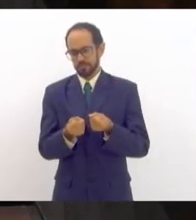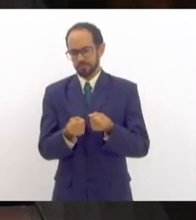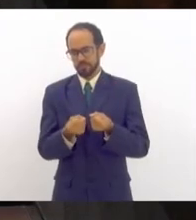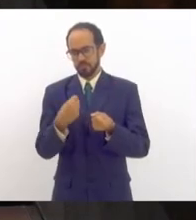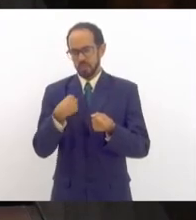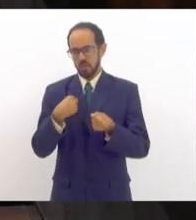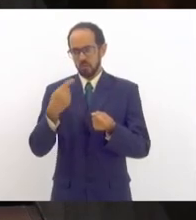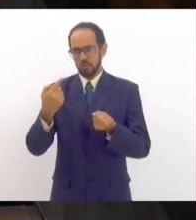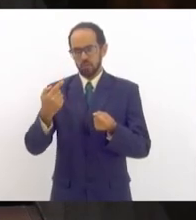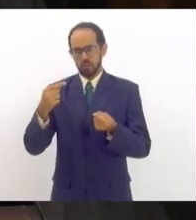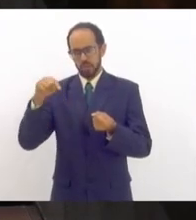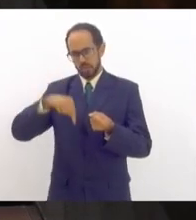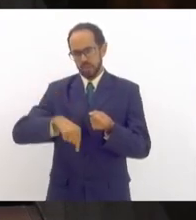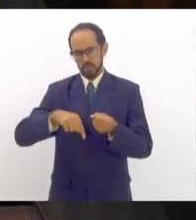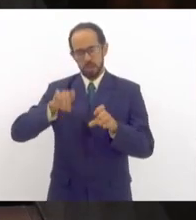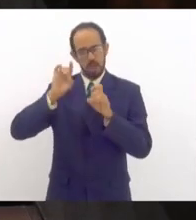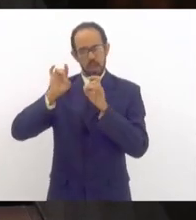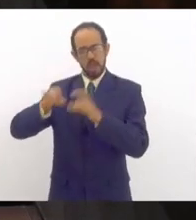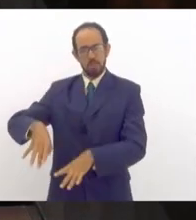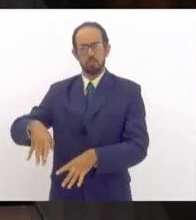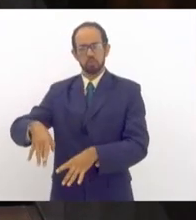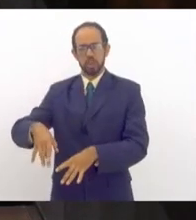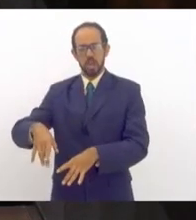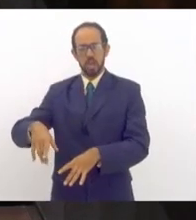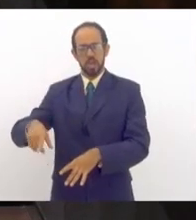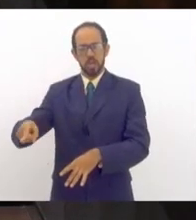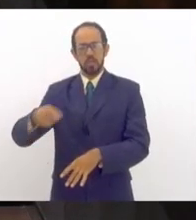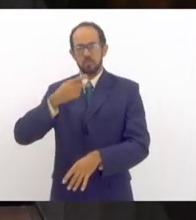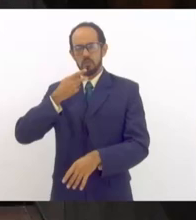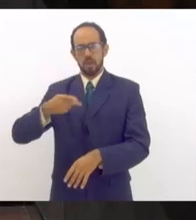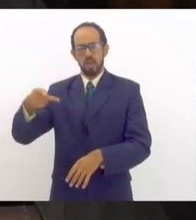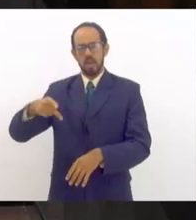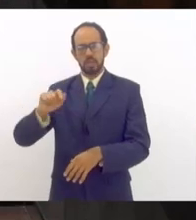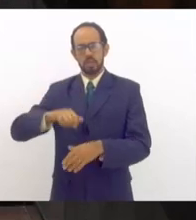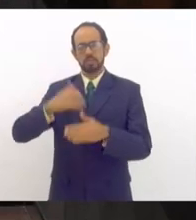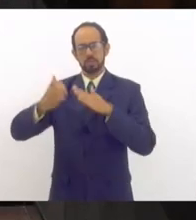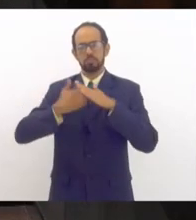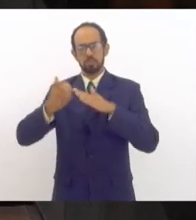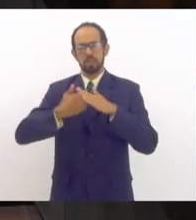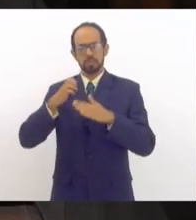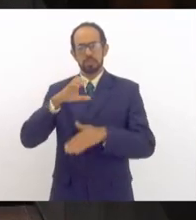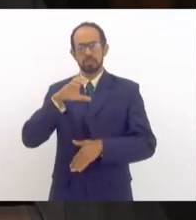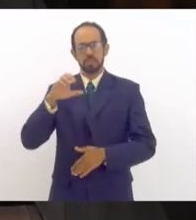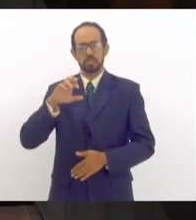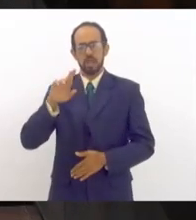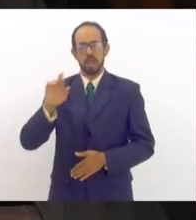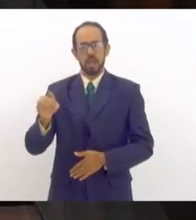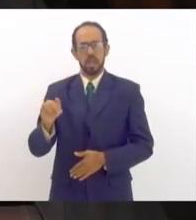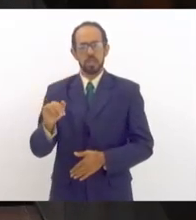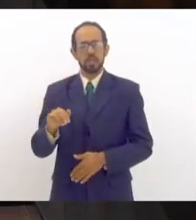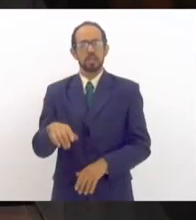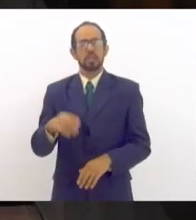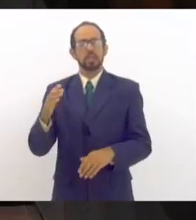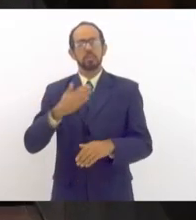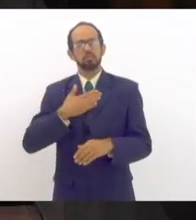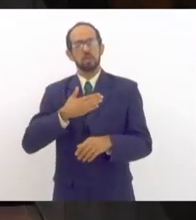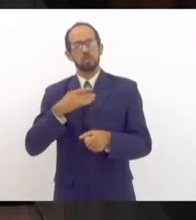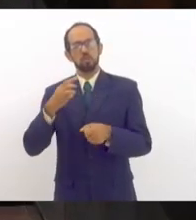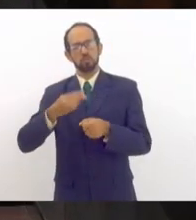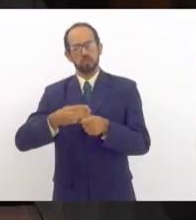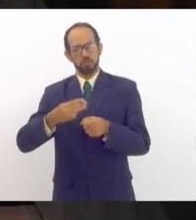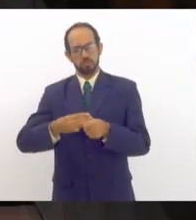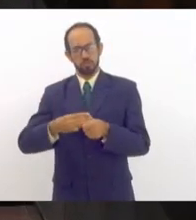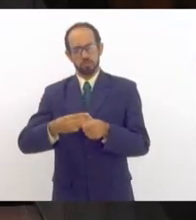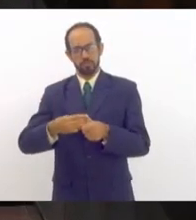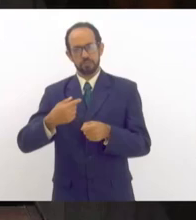repudiar a questão da empresa CCR dentro de uma garantia eu há duas semanas Presidente eu